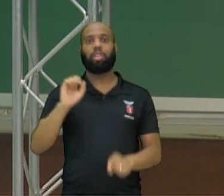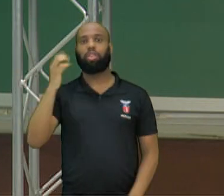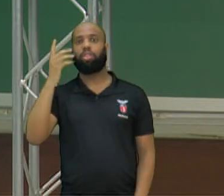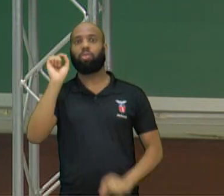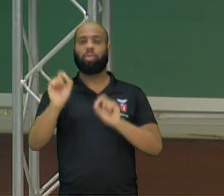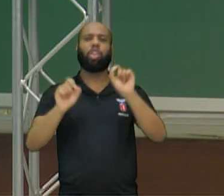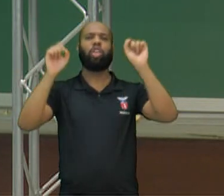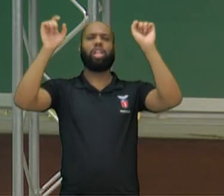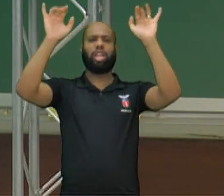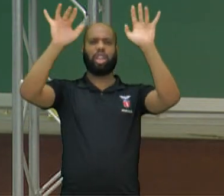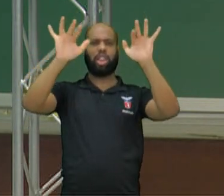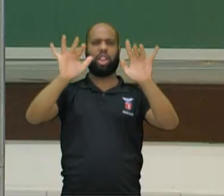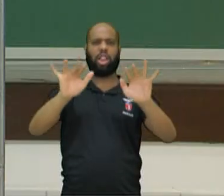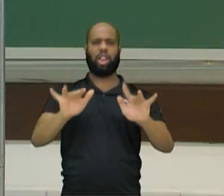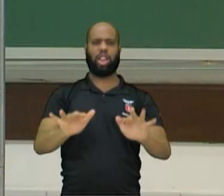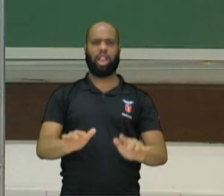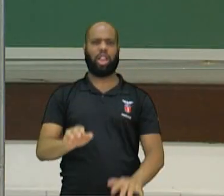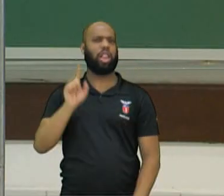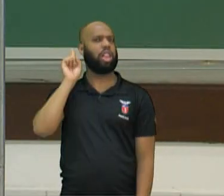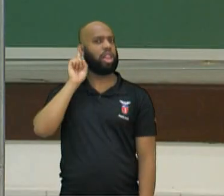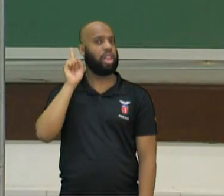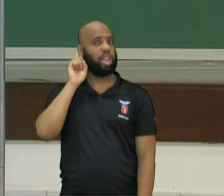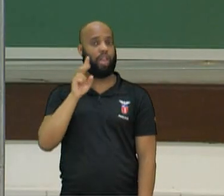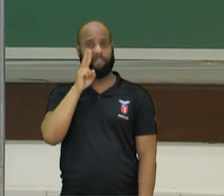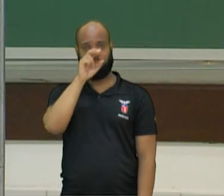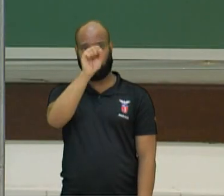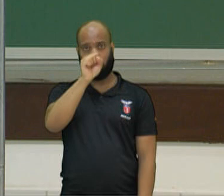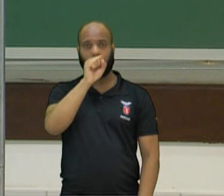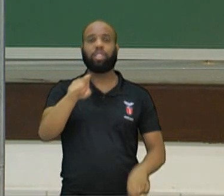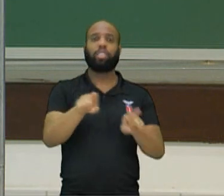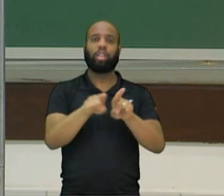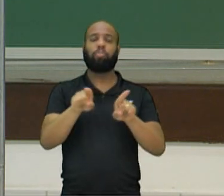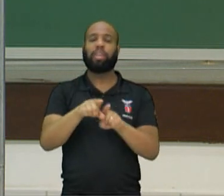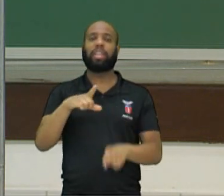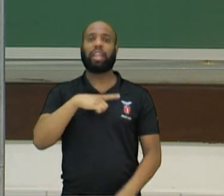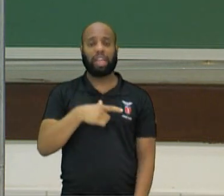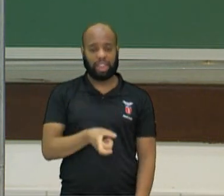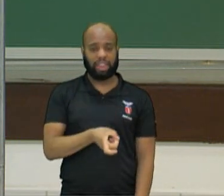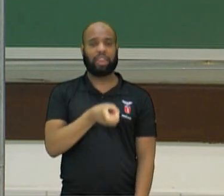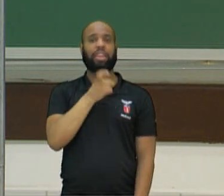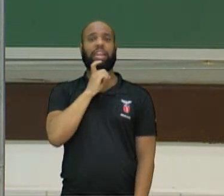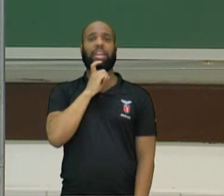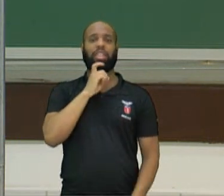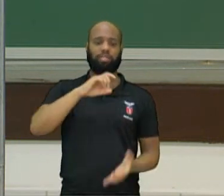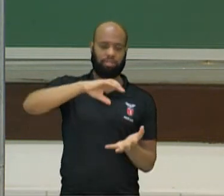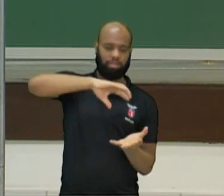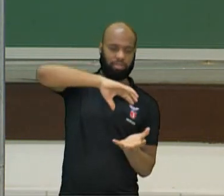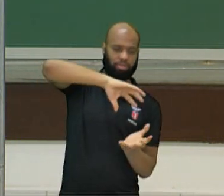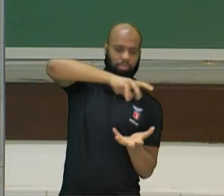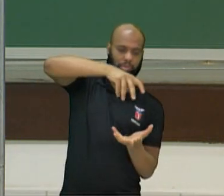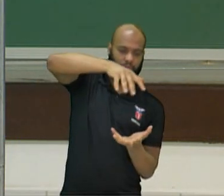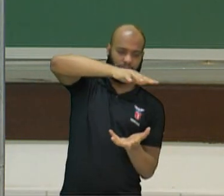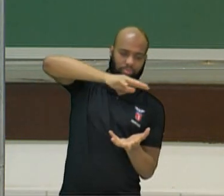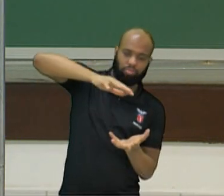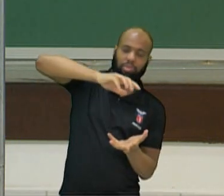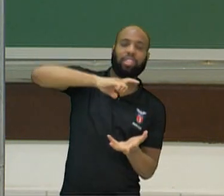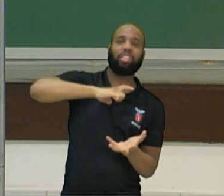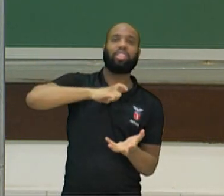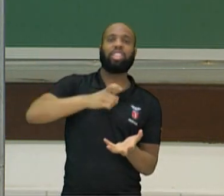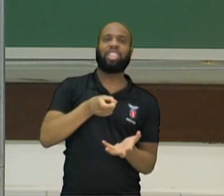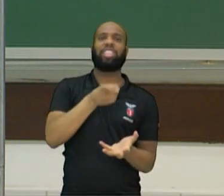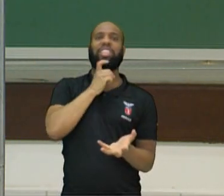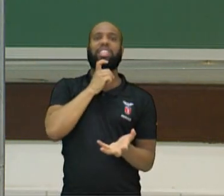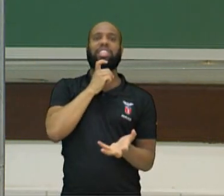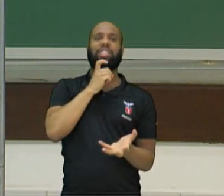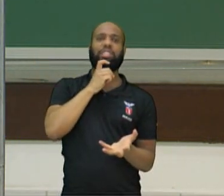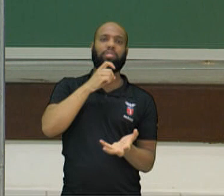de nevascas. Inclusive são áreas que estão ainda congeladas, são áreas que estão cobertas de gelo. A exemplo do que acontece